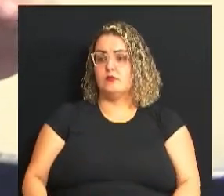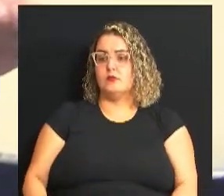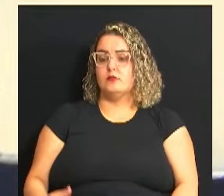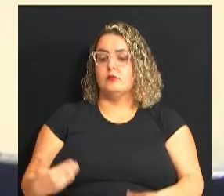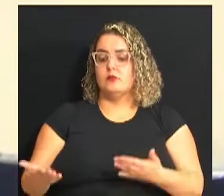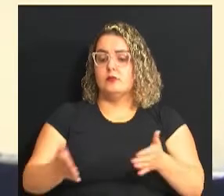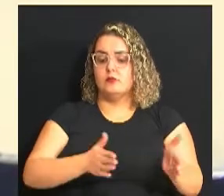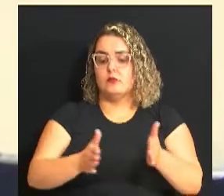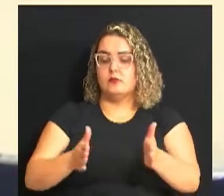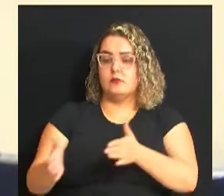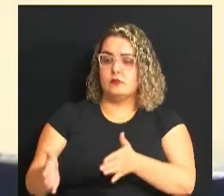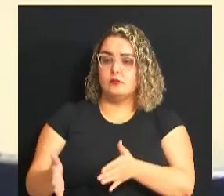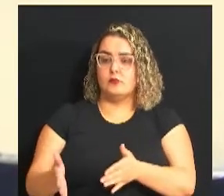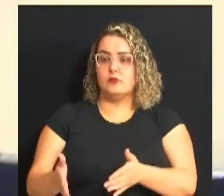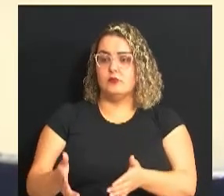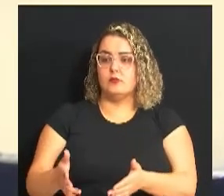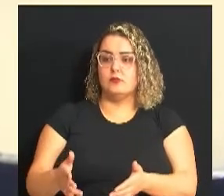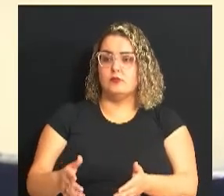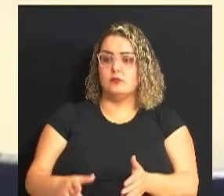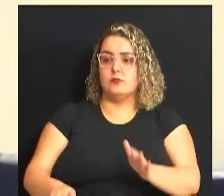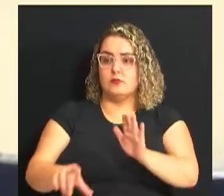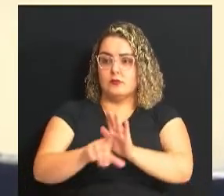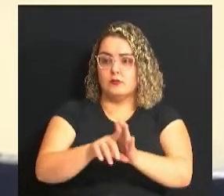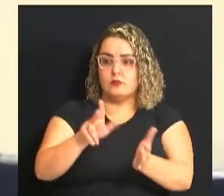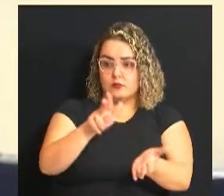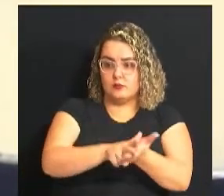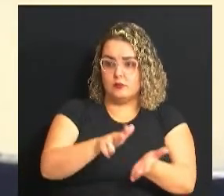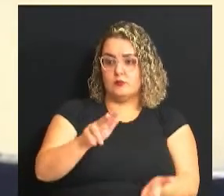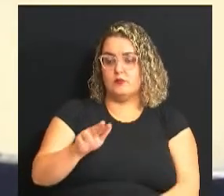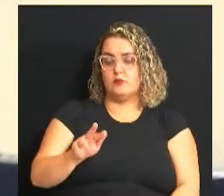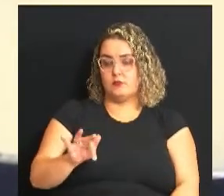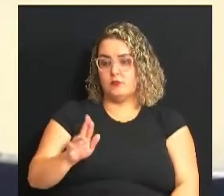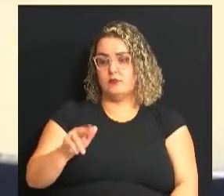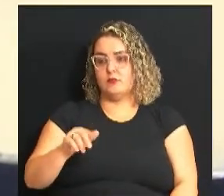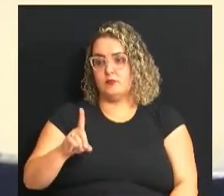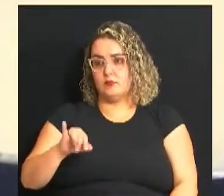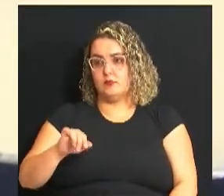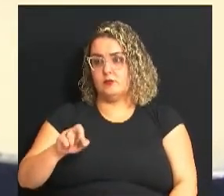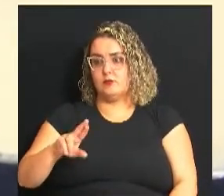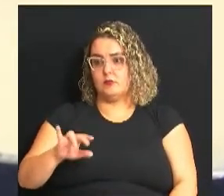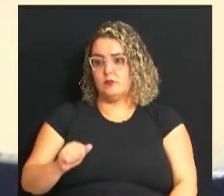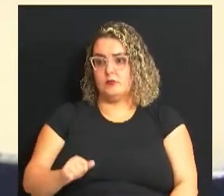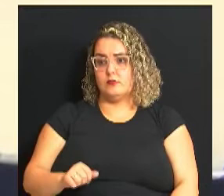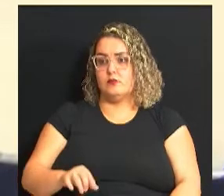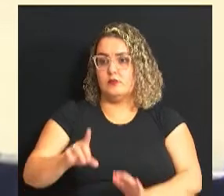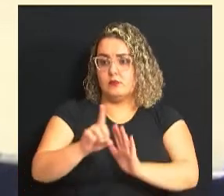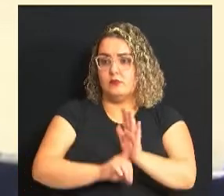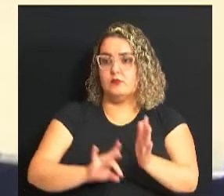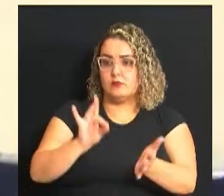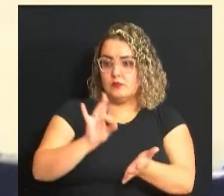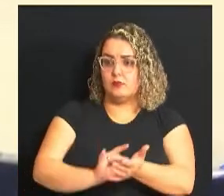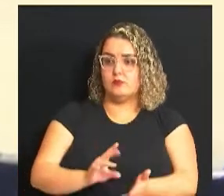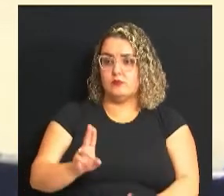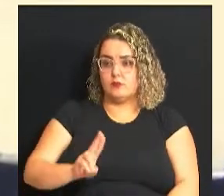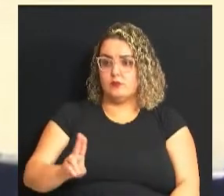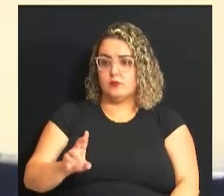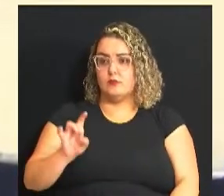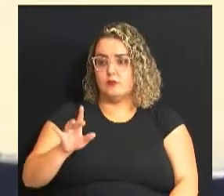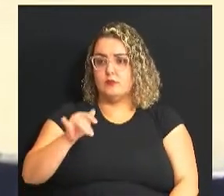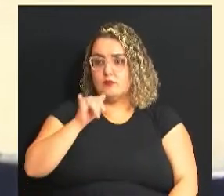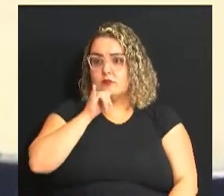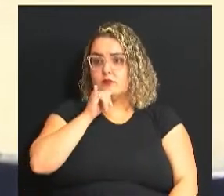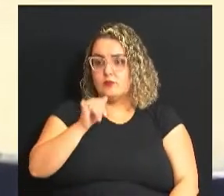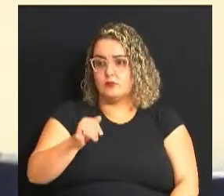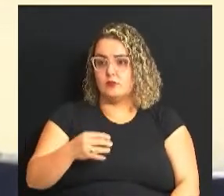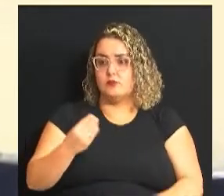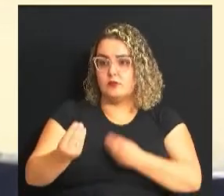de legitimação fundiária, vai se dar direito real de uso? Uma situação, só para dar um exemplo de como